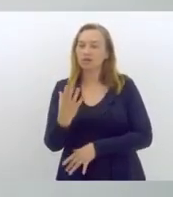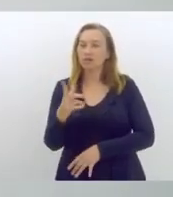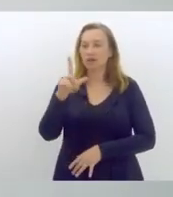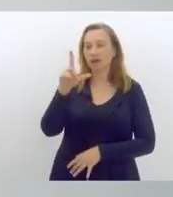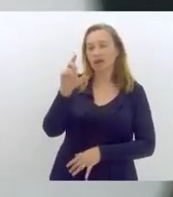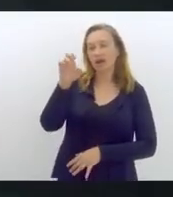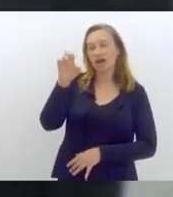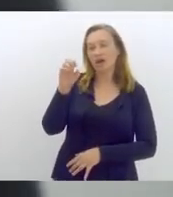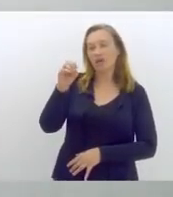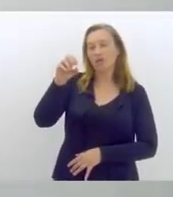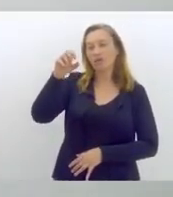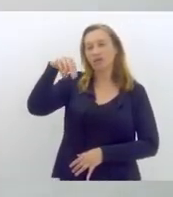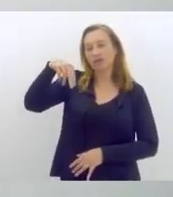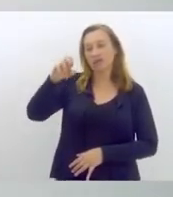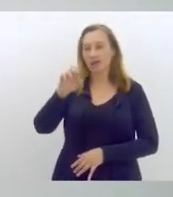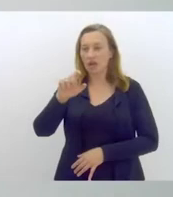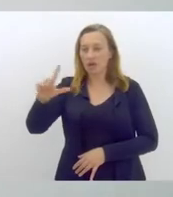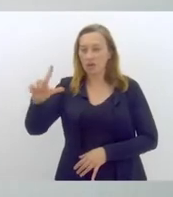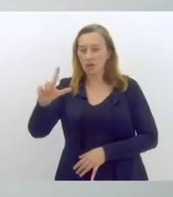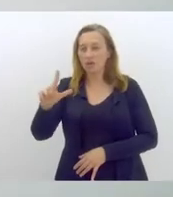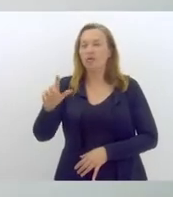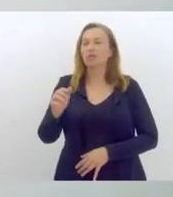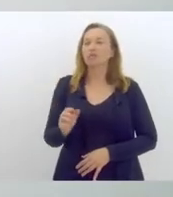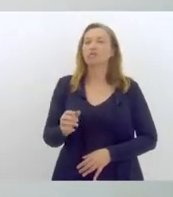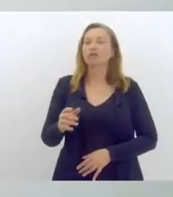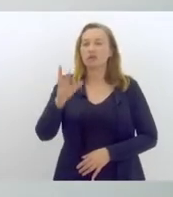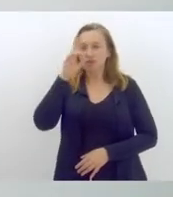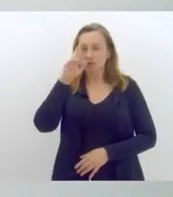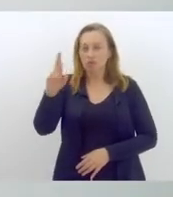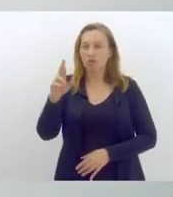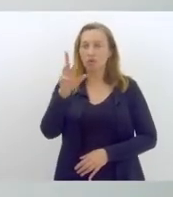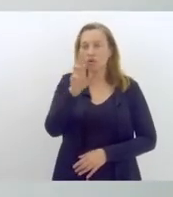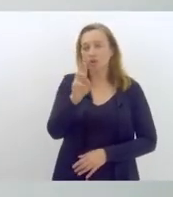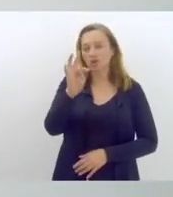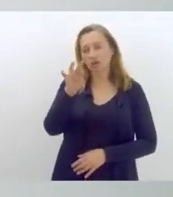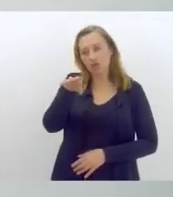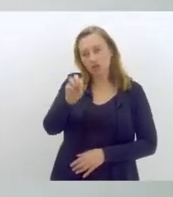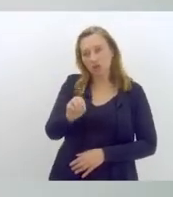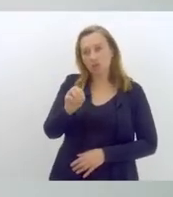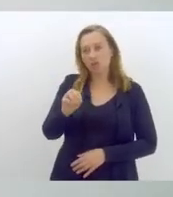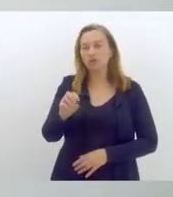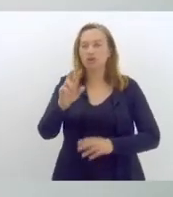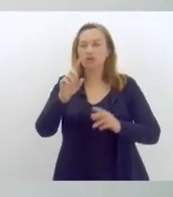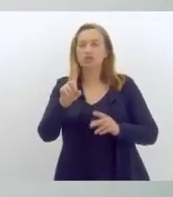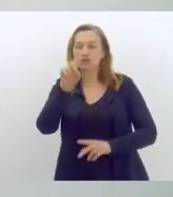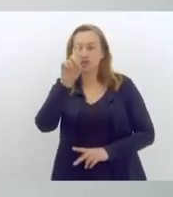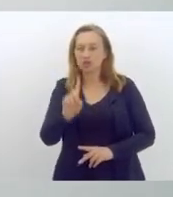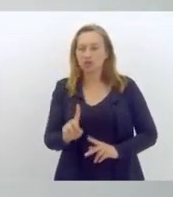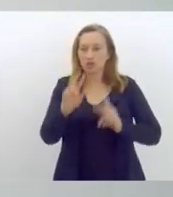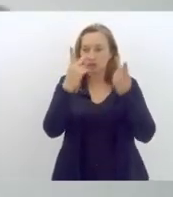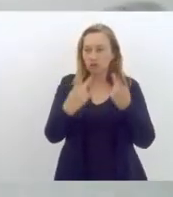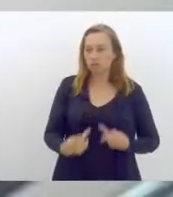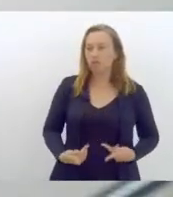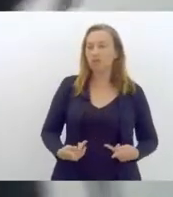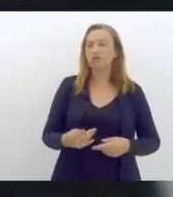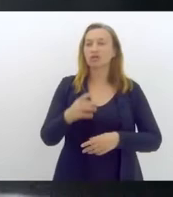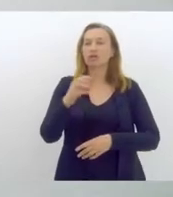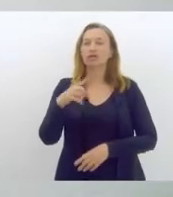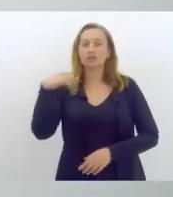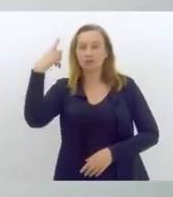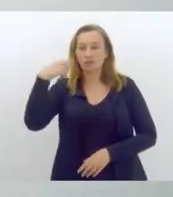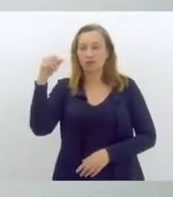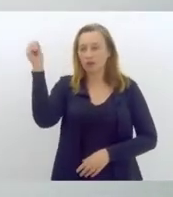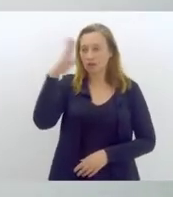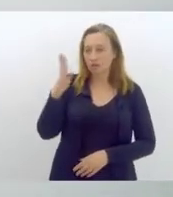Brizola Senhor Rodrigo mondego procurador da Comissão de Direitos Humanos da Ordem dos Advogados do Brasil